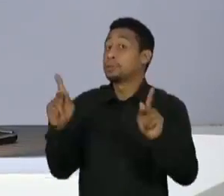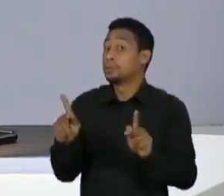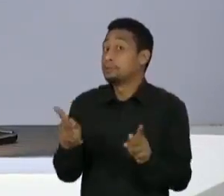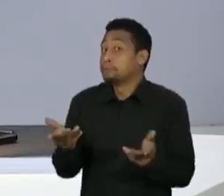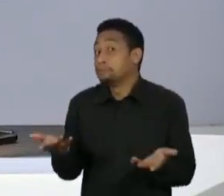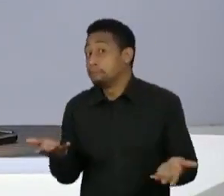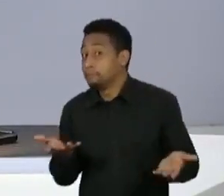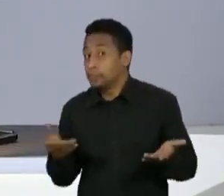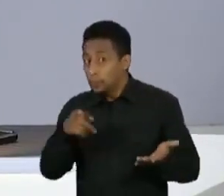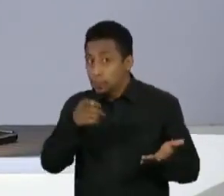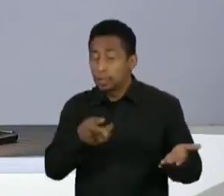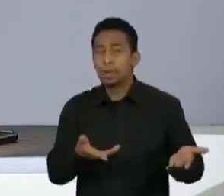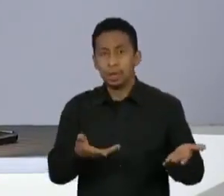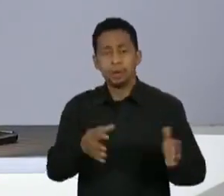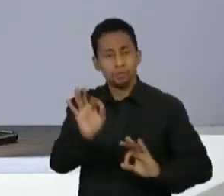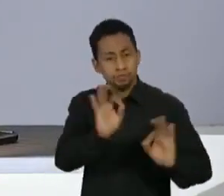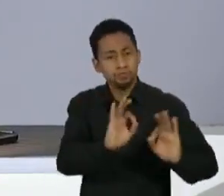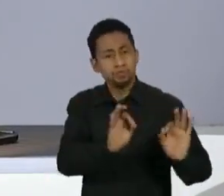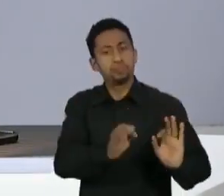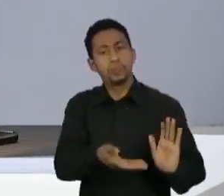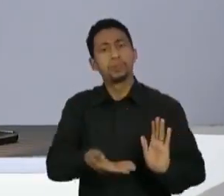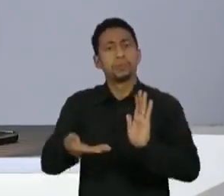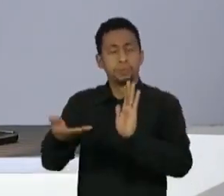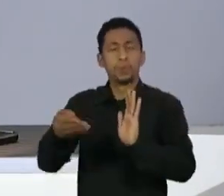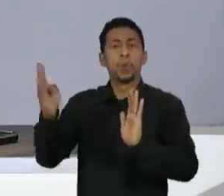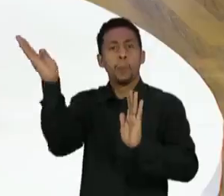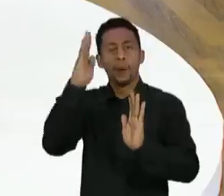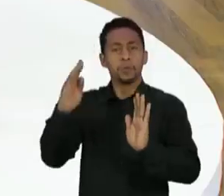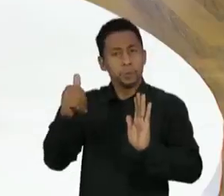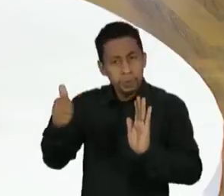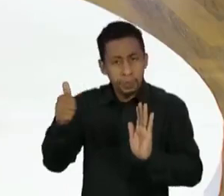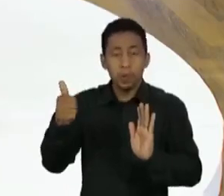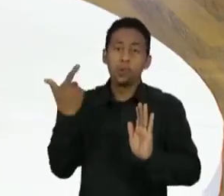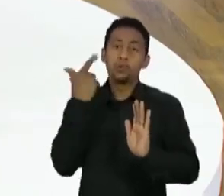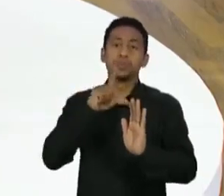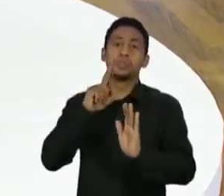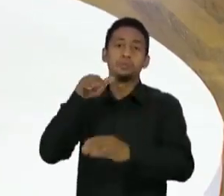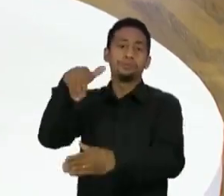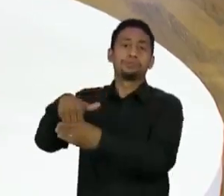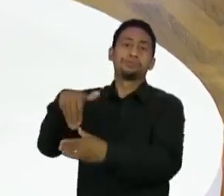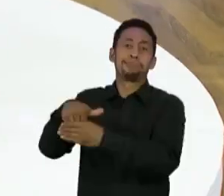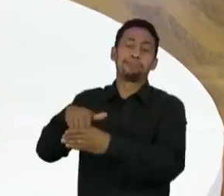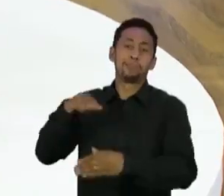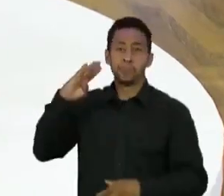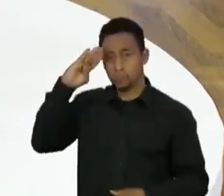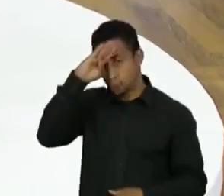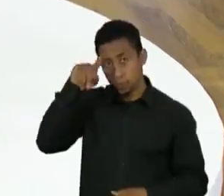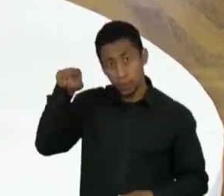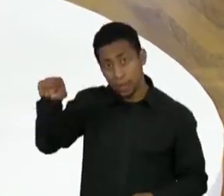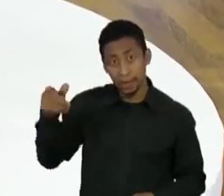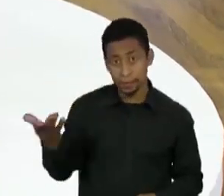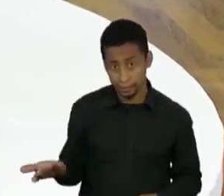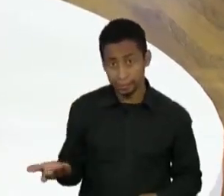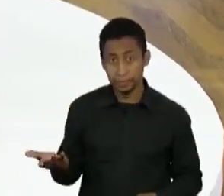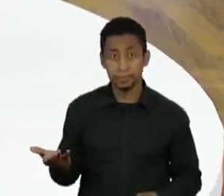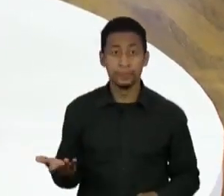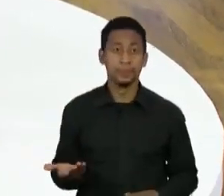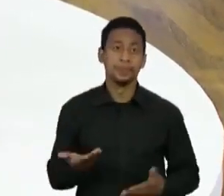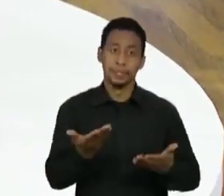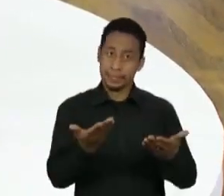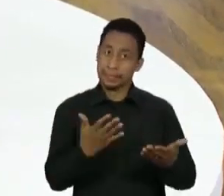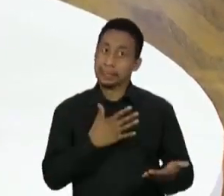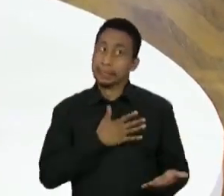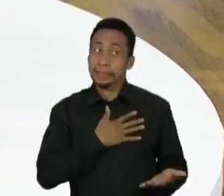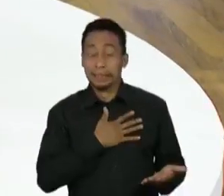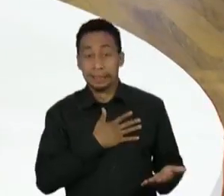o Brasil que o senhor entregou que elegeu o governo Bolsonaro? Bom, em primeiro lugar, você fez uma frase que serve de mote aqui